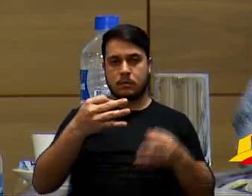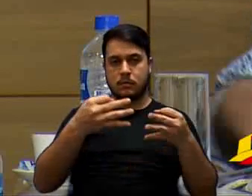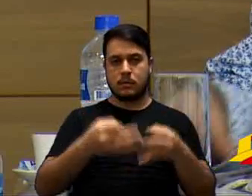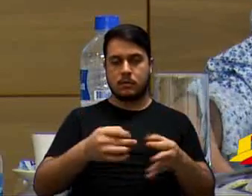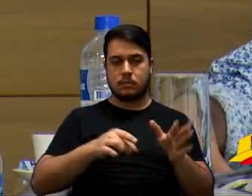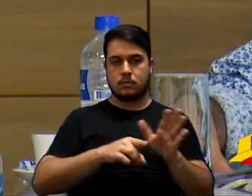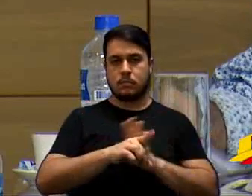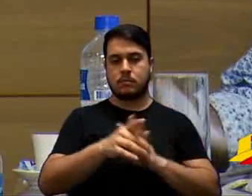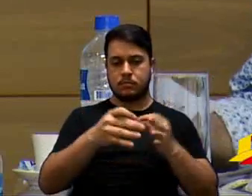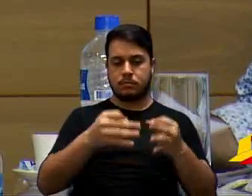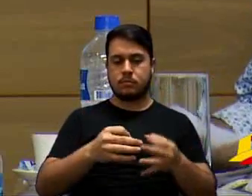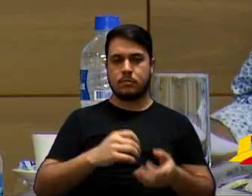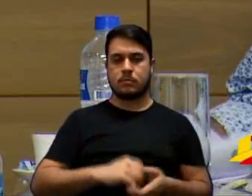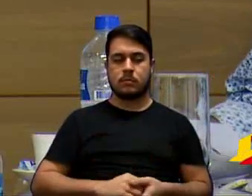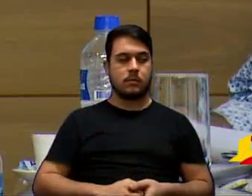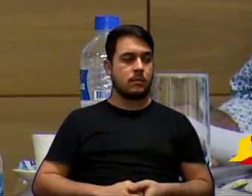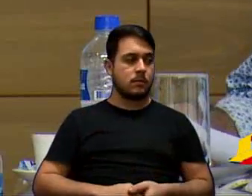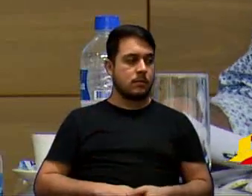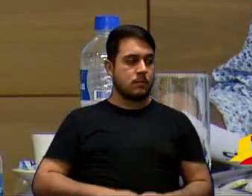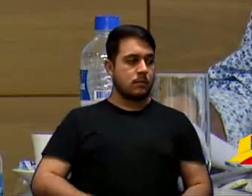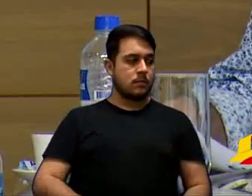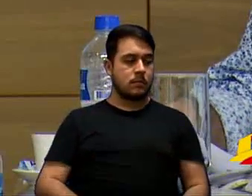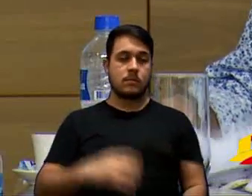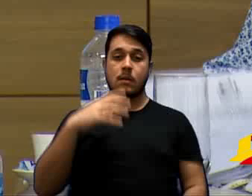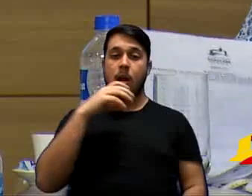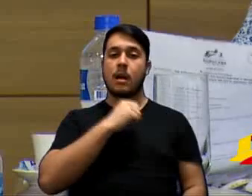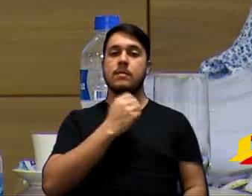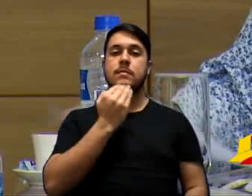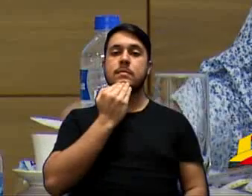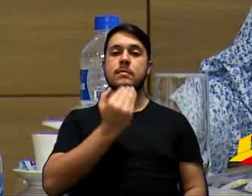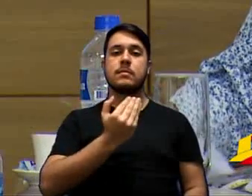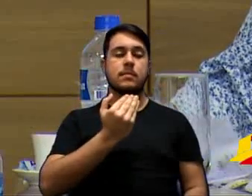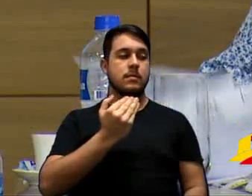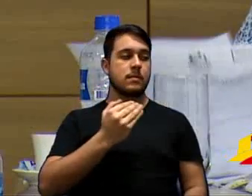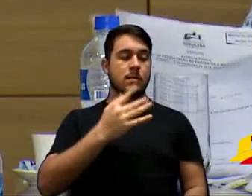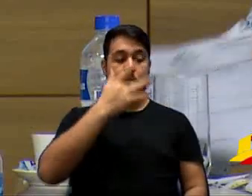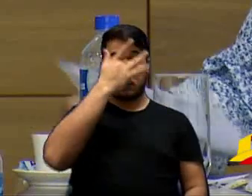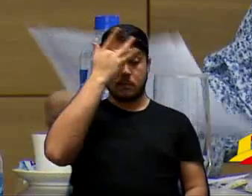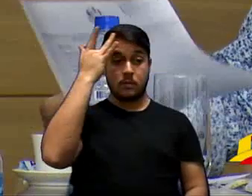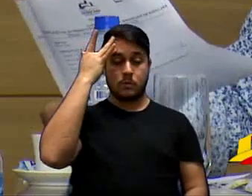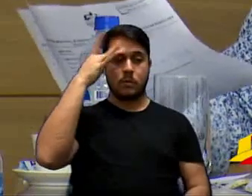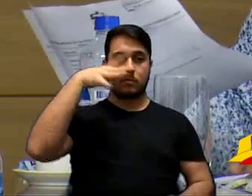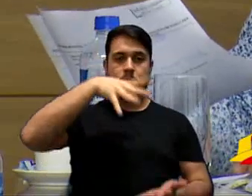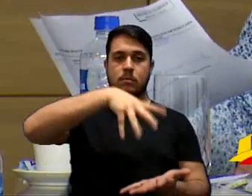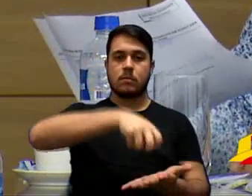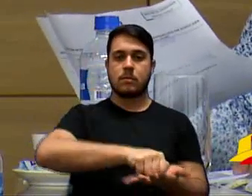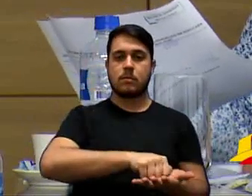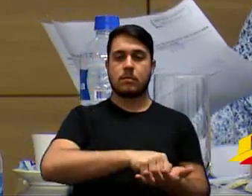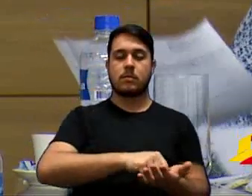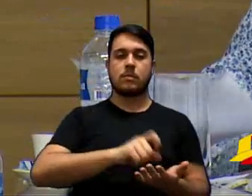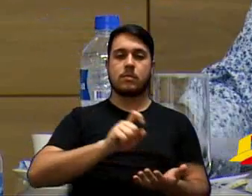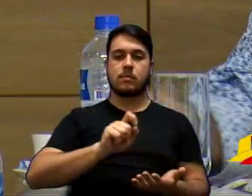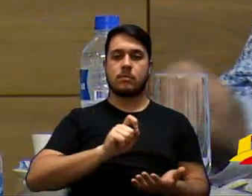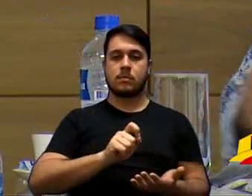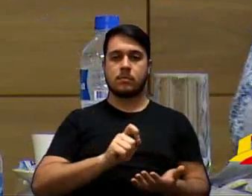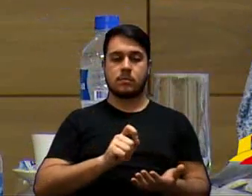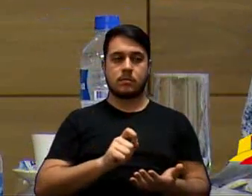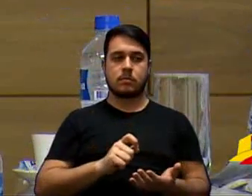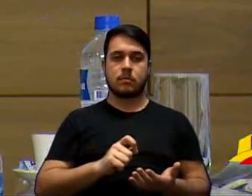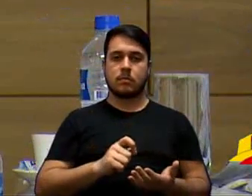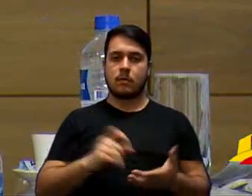então estou inscrito rapidamente p pediria às pessoas trans que pudesse ser também é assim um pouquinho mais